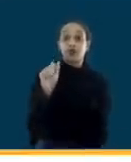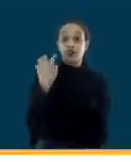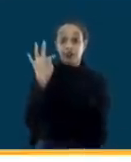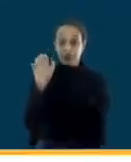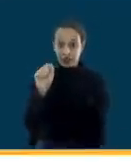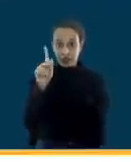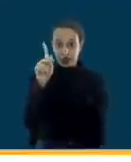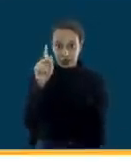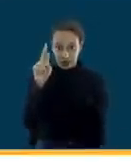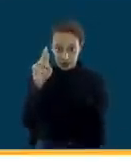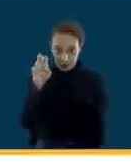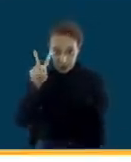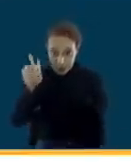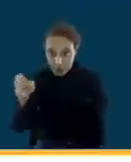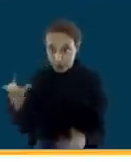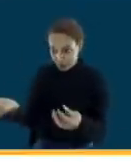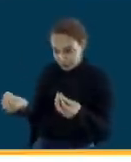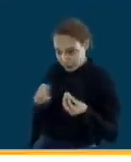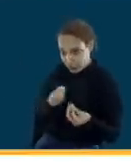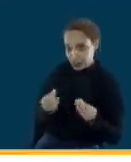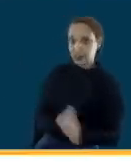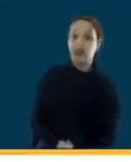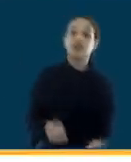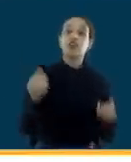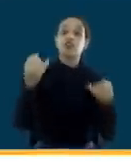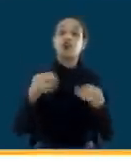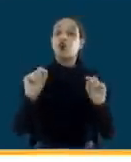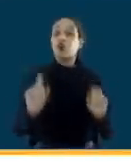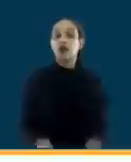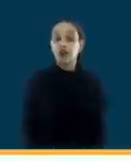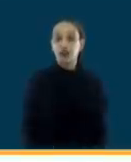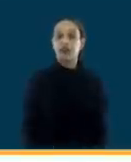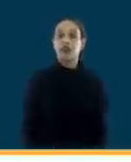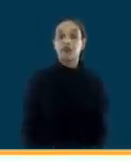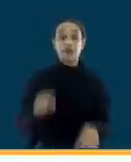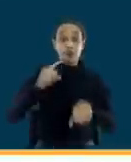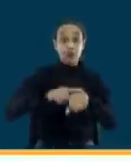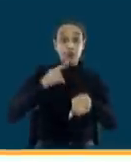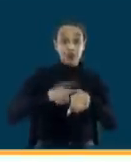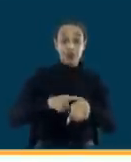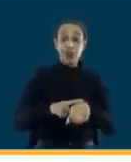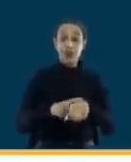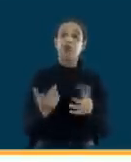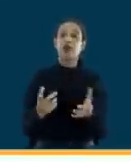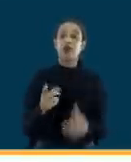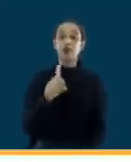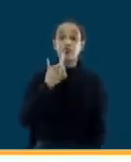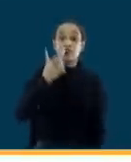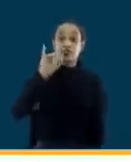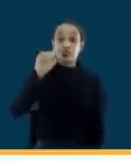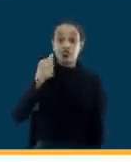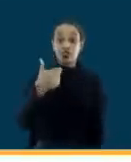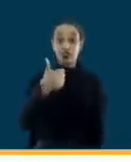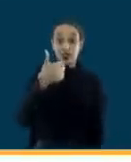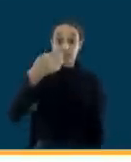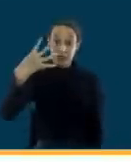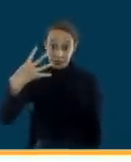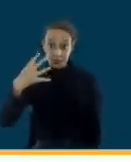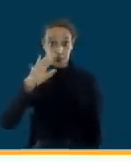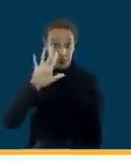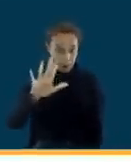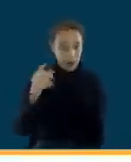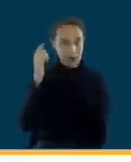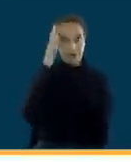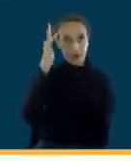que, que o Higino diz? Que o selo DataPrev tem prazo para entrega final no dia 14, mas estão trabalhando com prazo do dia 10.